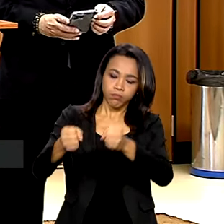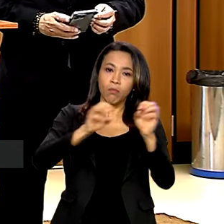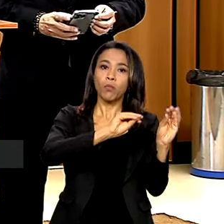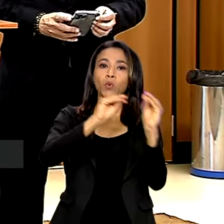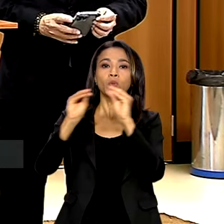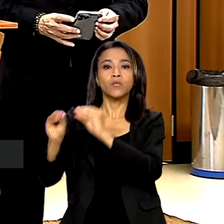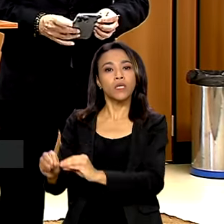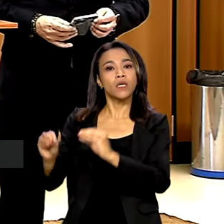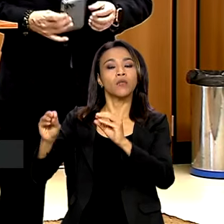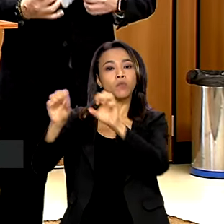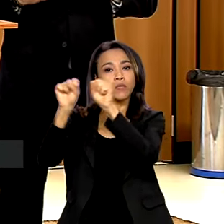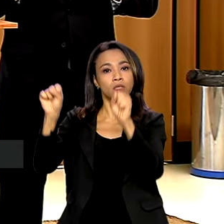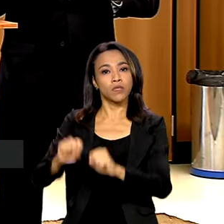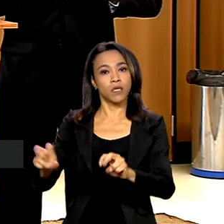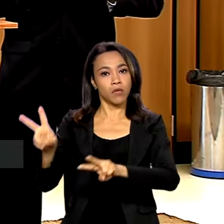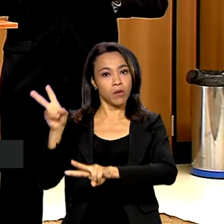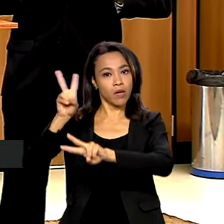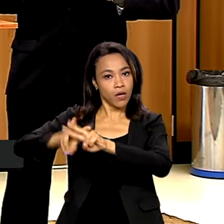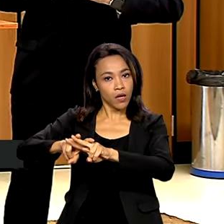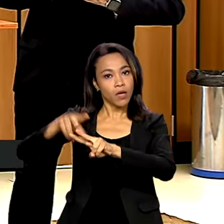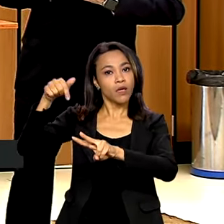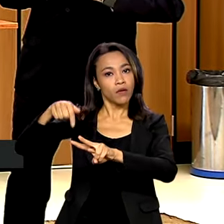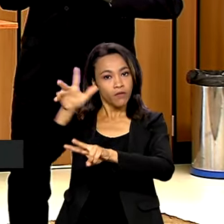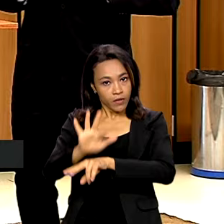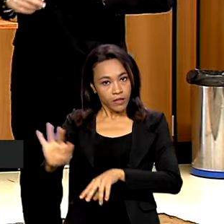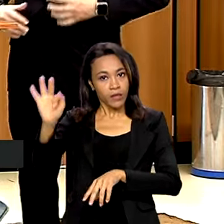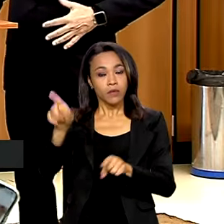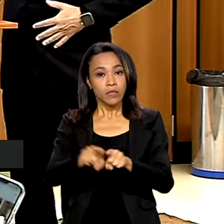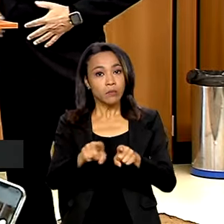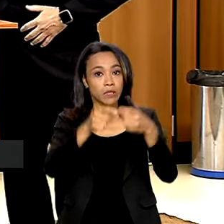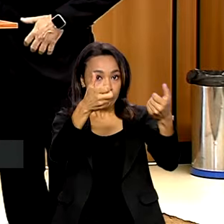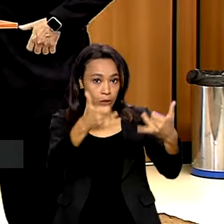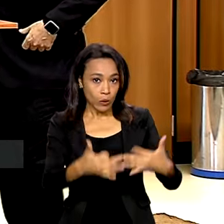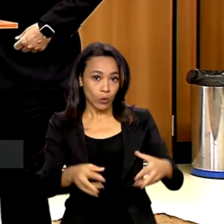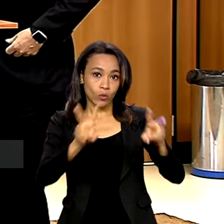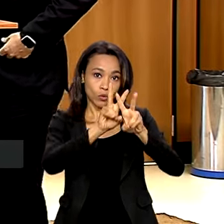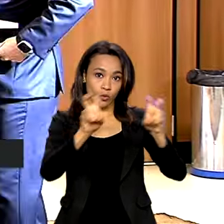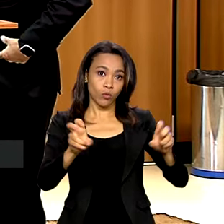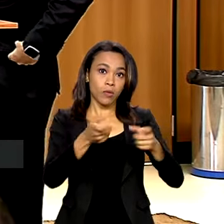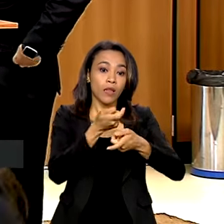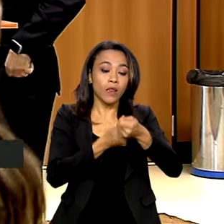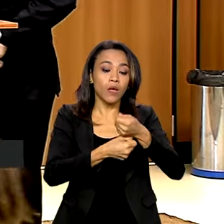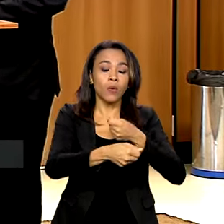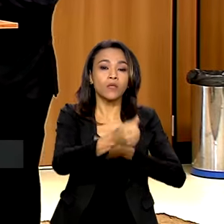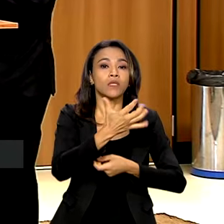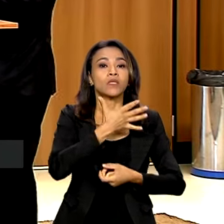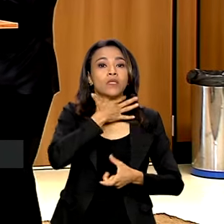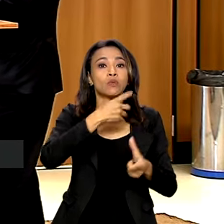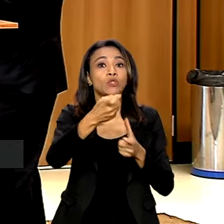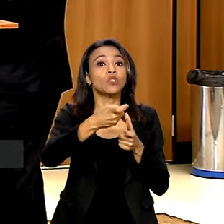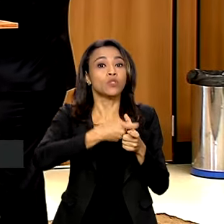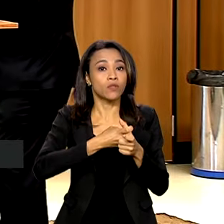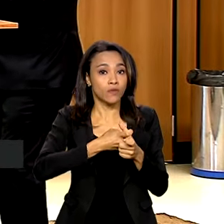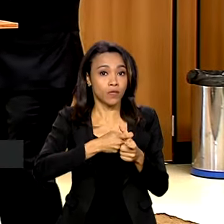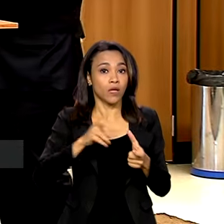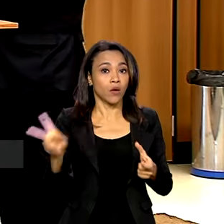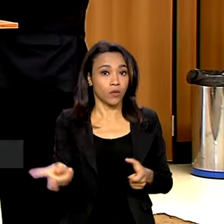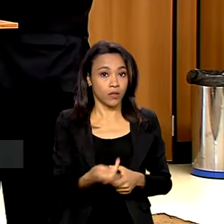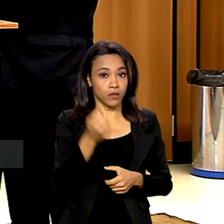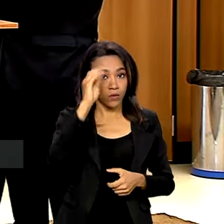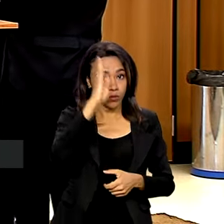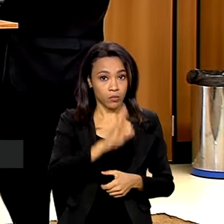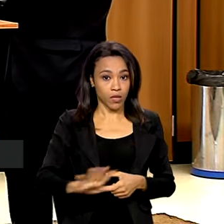renegociação de dívidas que acontece no país. Sobre o caso Marielle Franco,